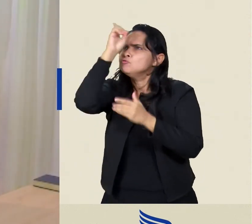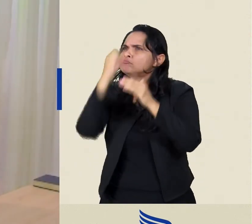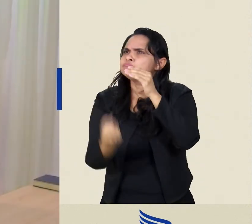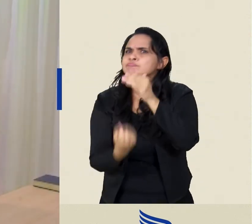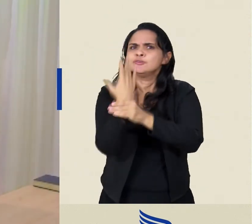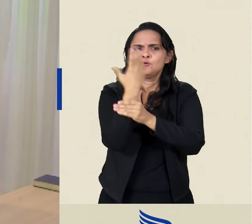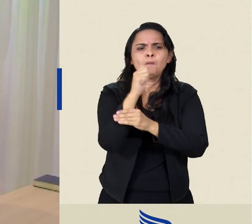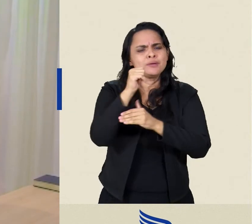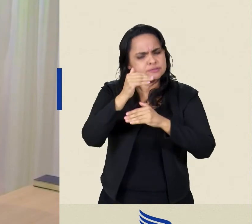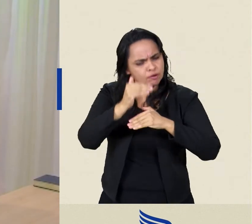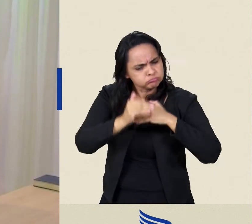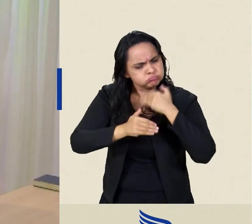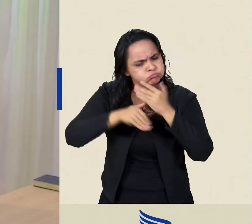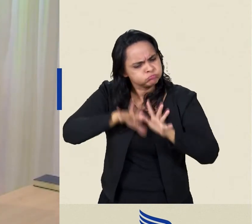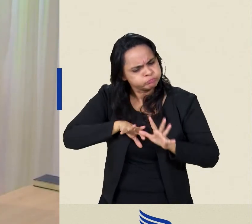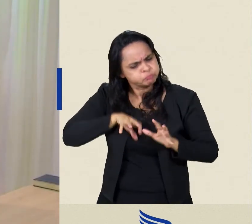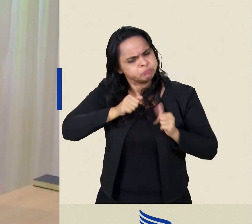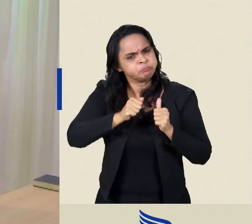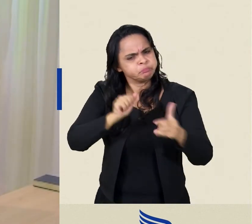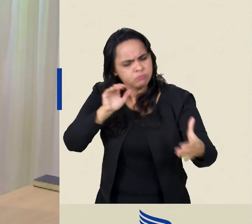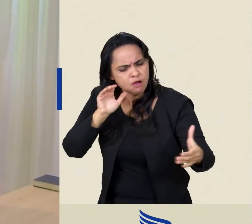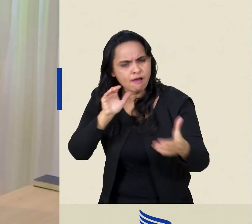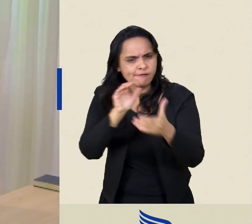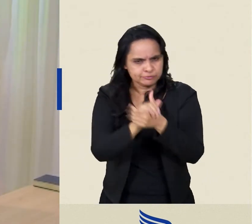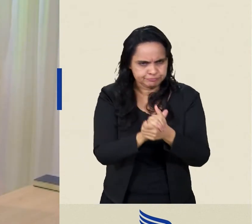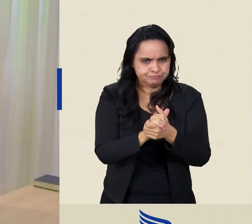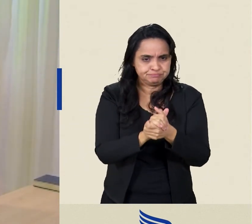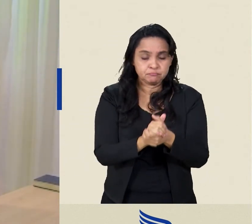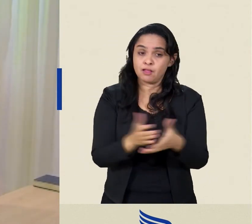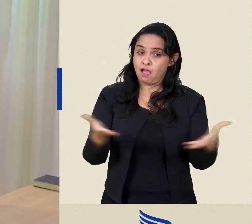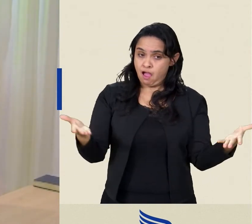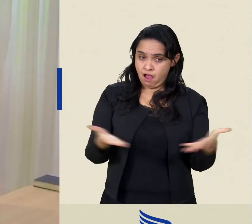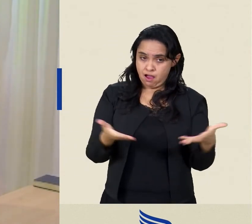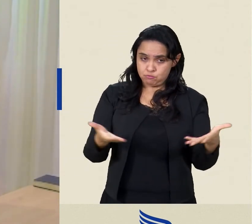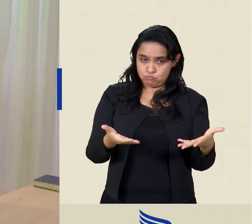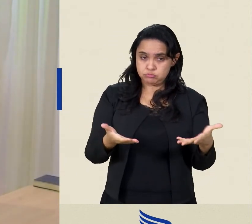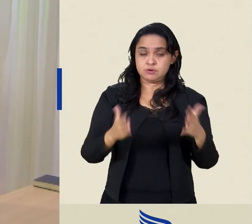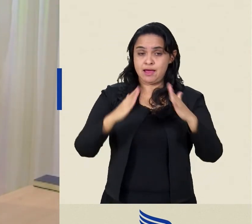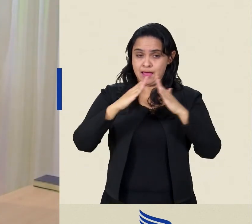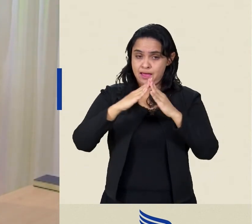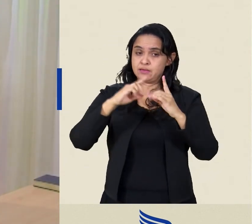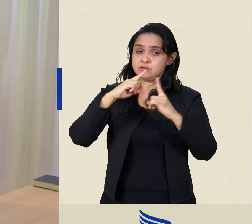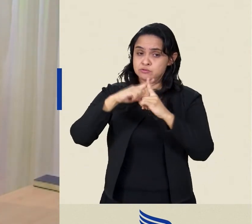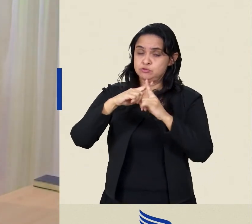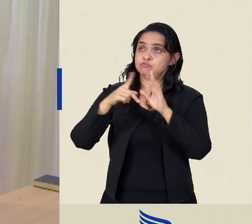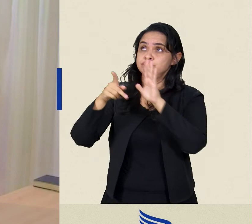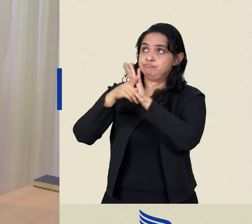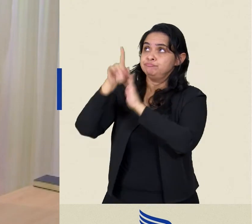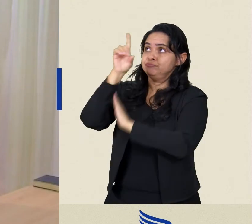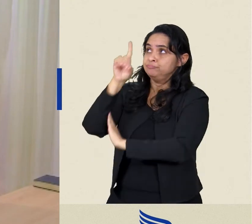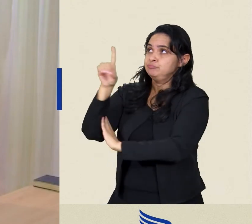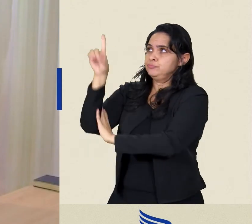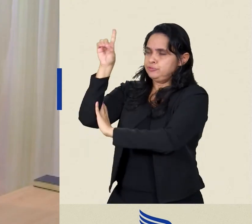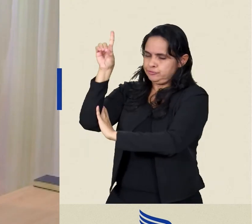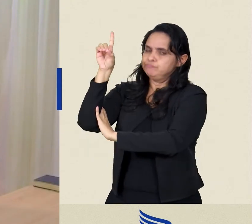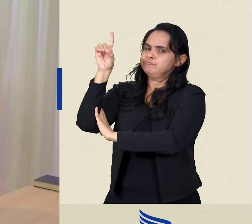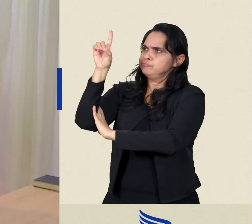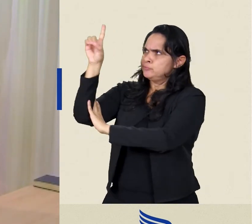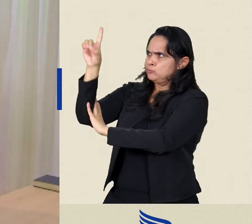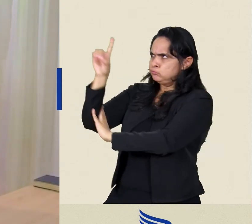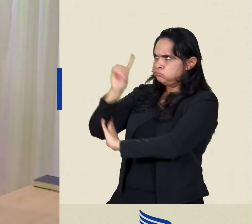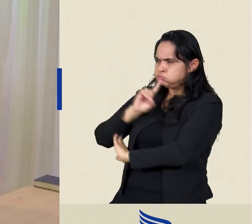no tempo do fim, a Igreja de Deus tem a sagrada missão de restaurar